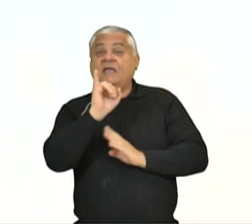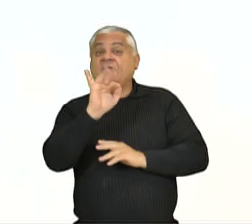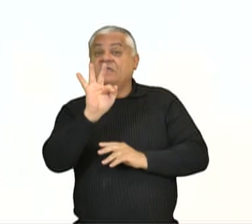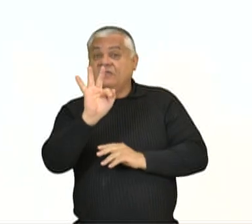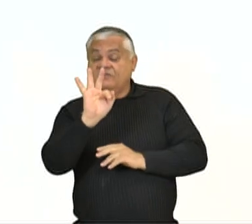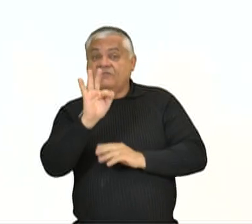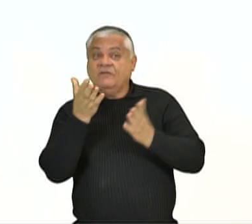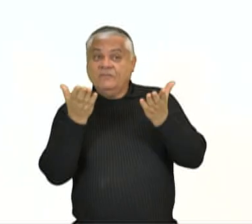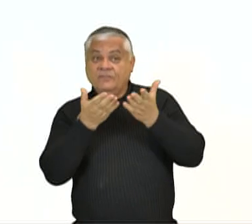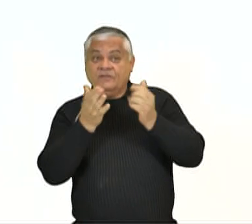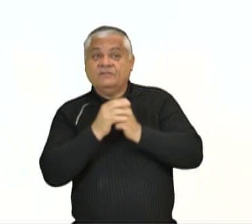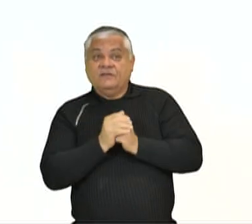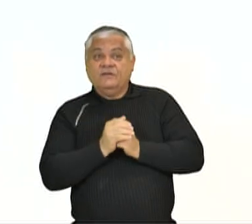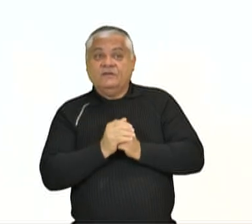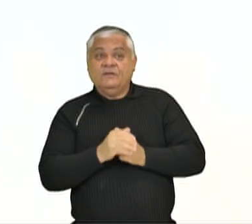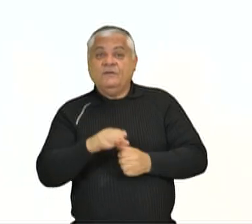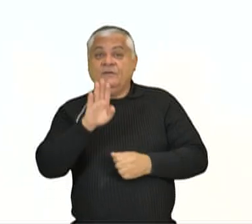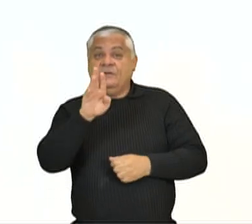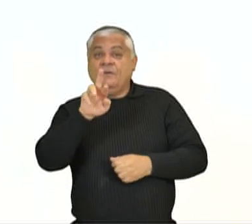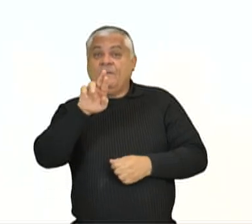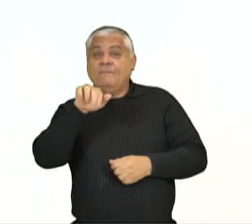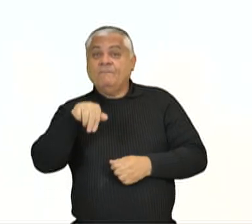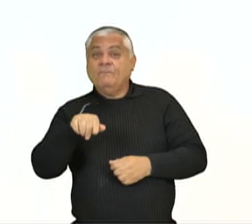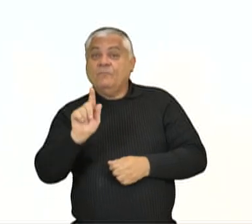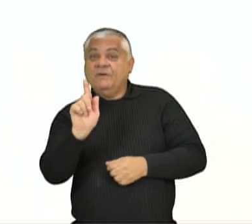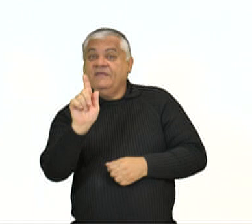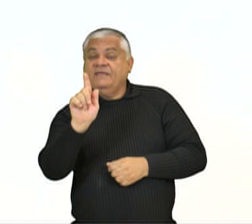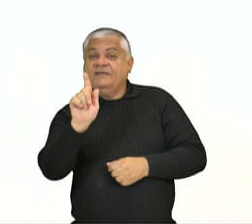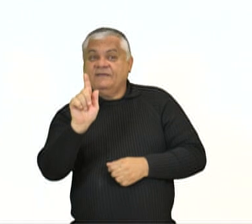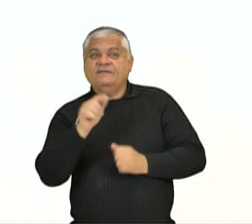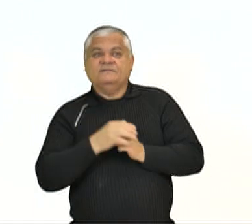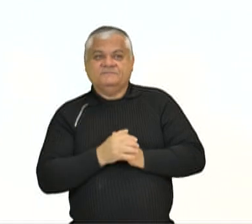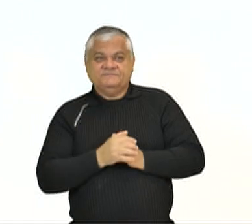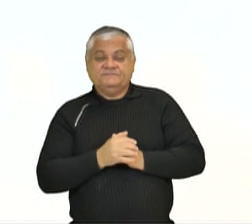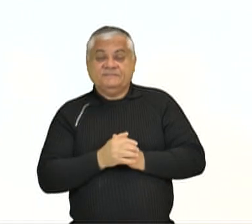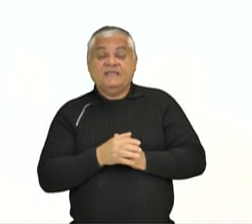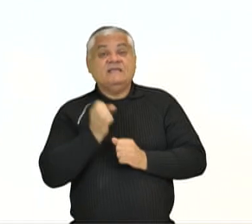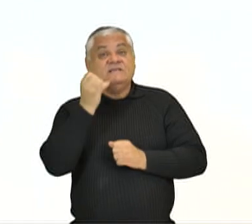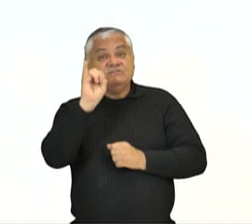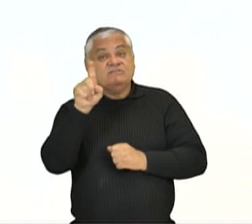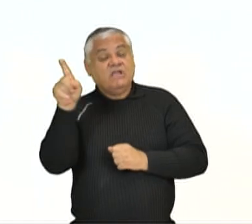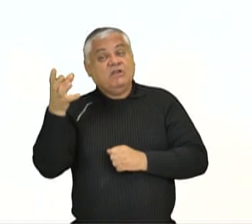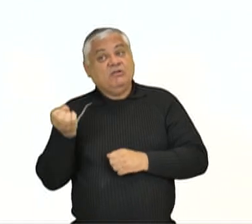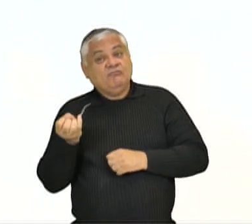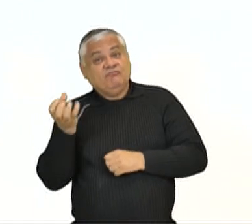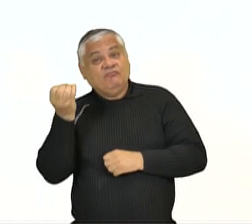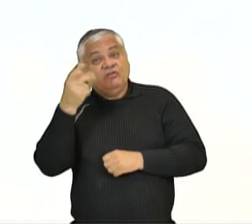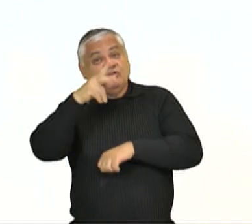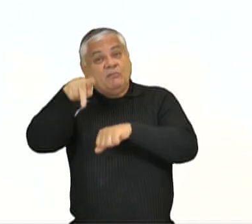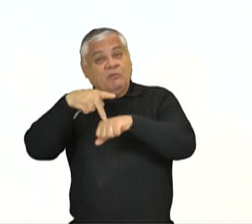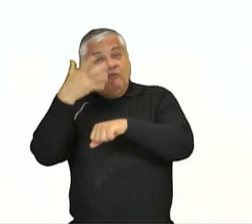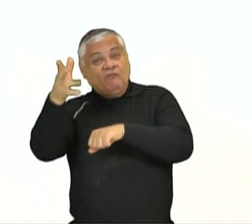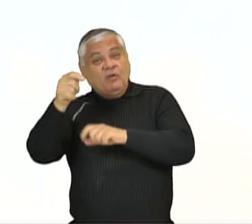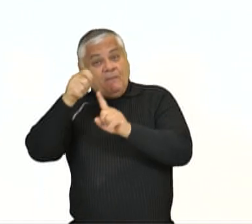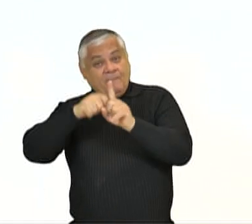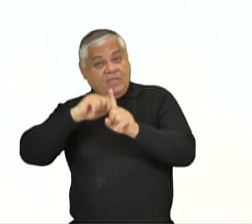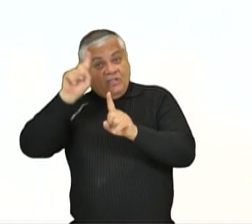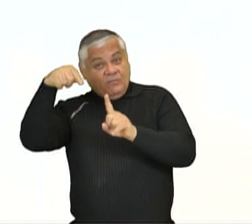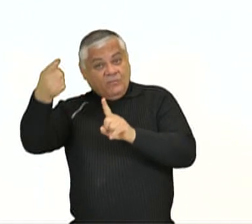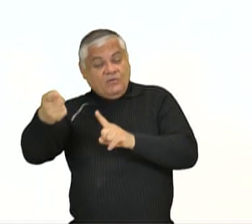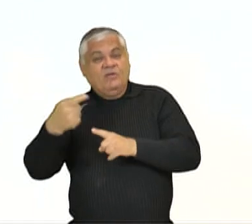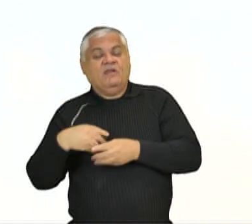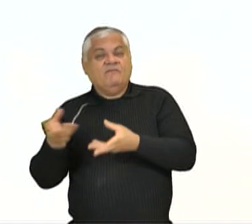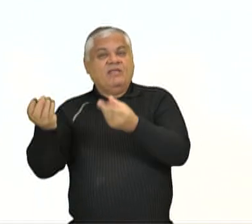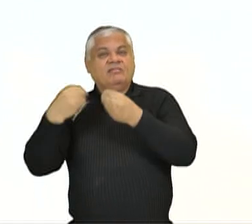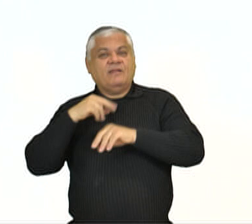abroad next month, he will bring you some gifts. Se ele viajar para o exterior no mês que vem, ele trará para você